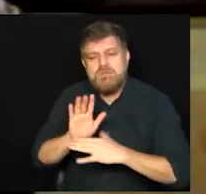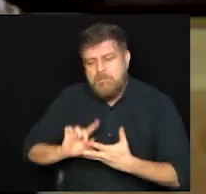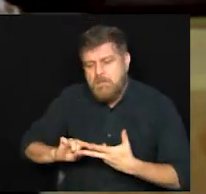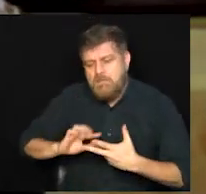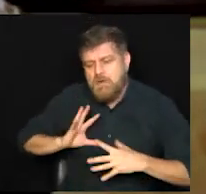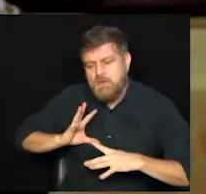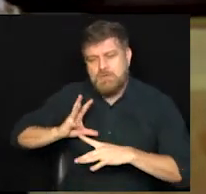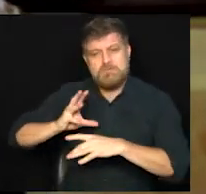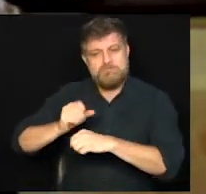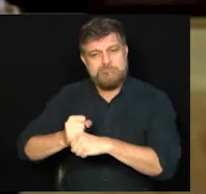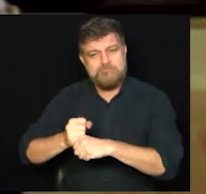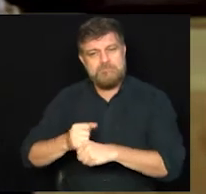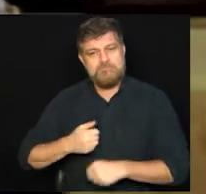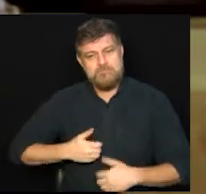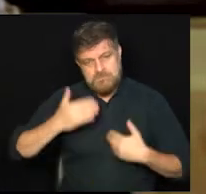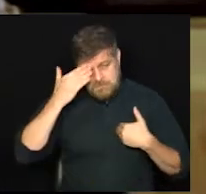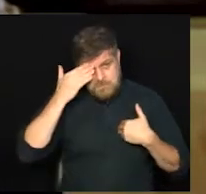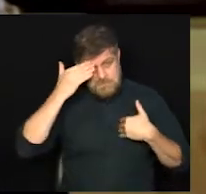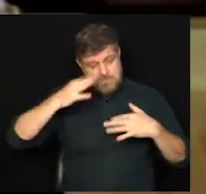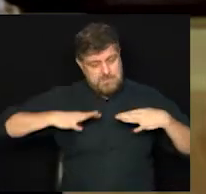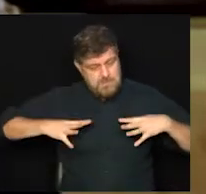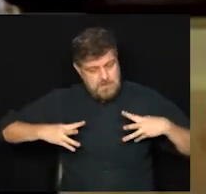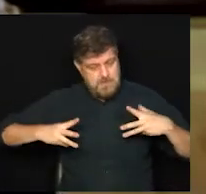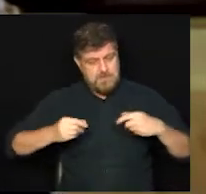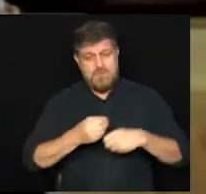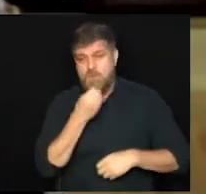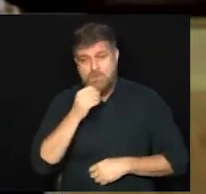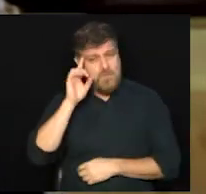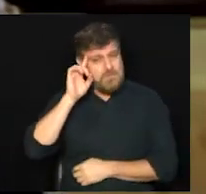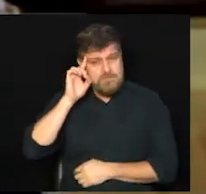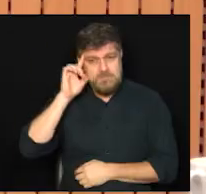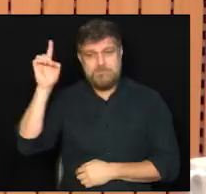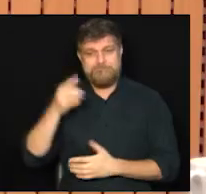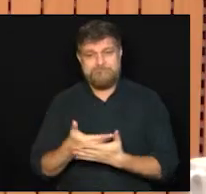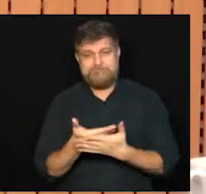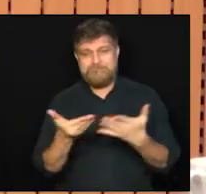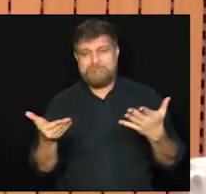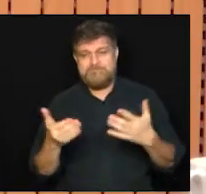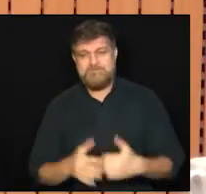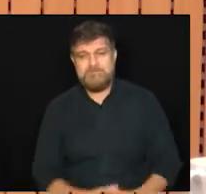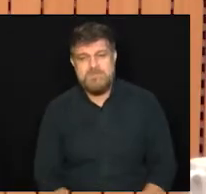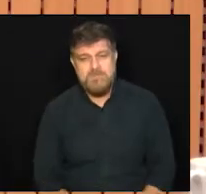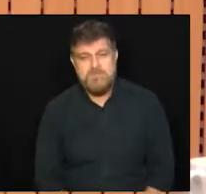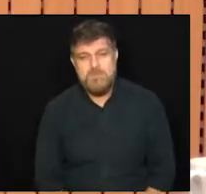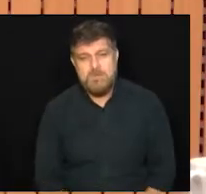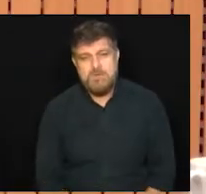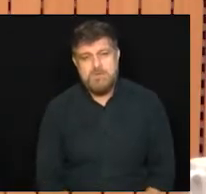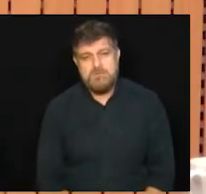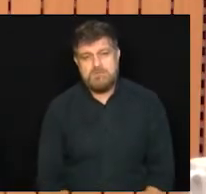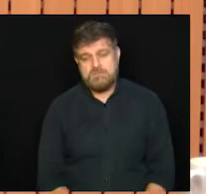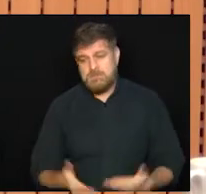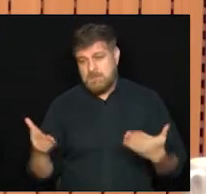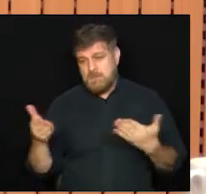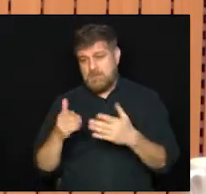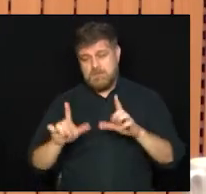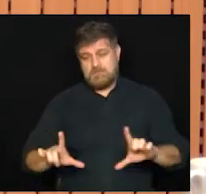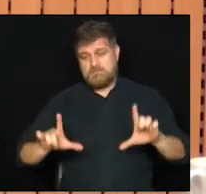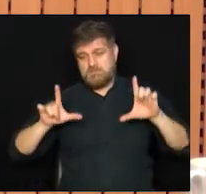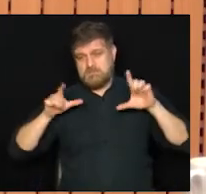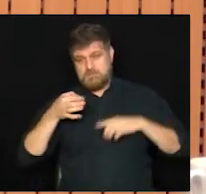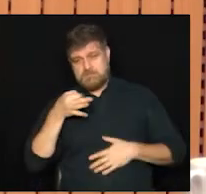possível. Muito obrigado a todos. Tenham um bom dia. Obrigado, vereador. Bem, eu abro aí para